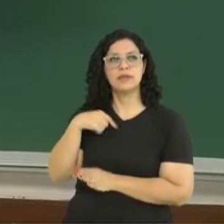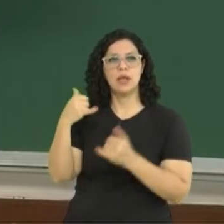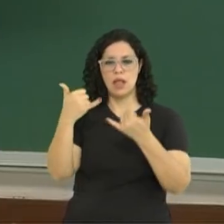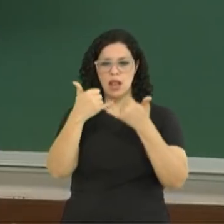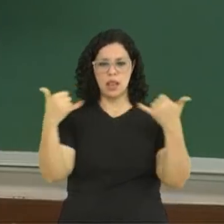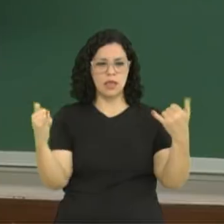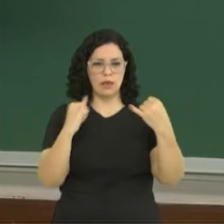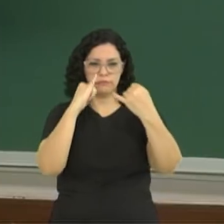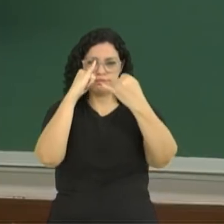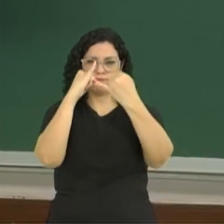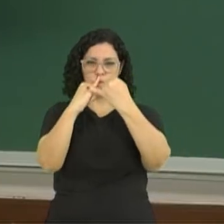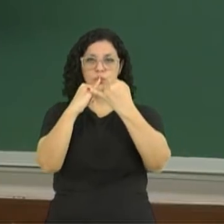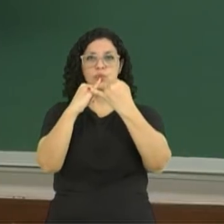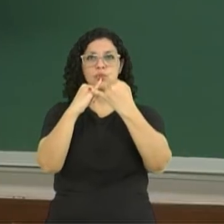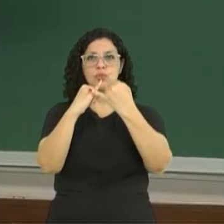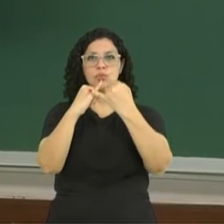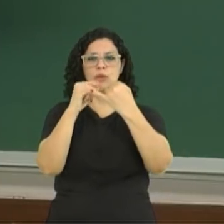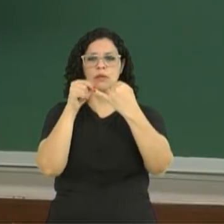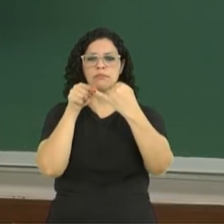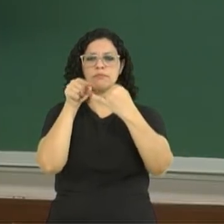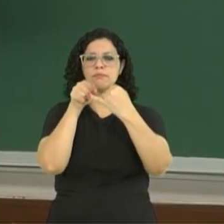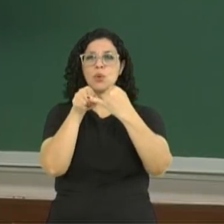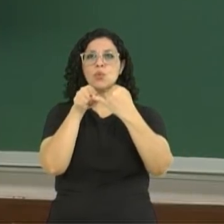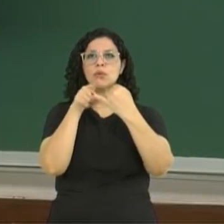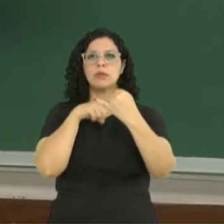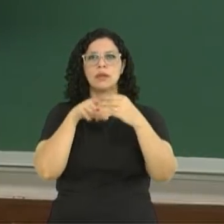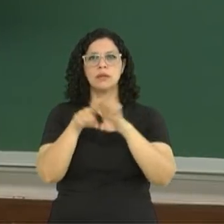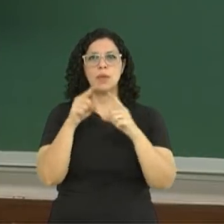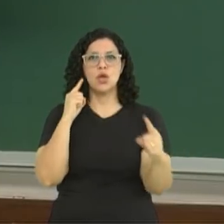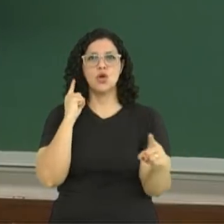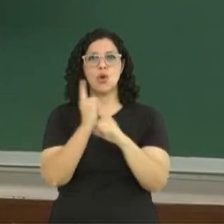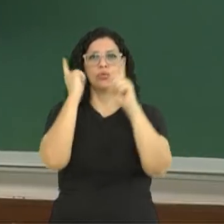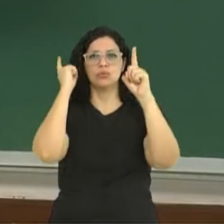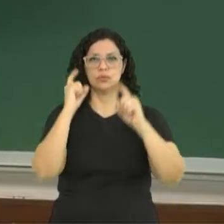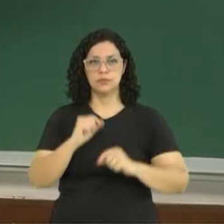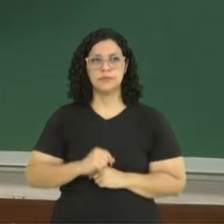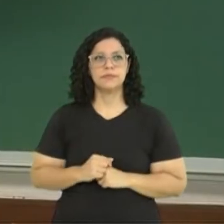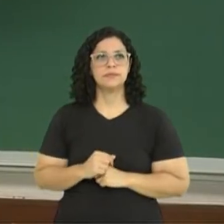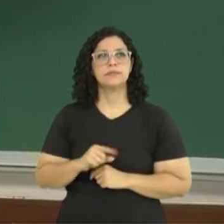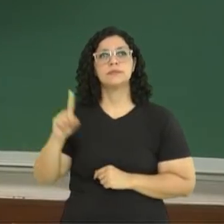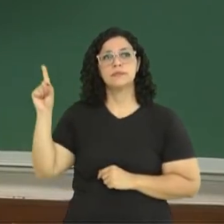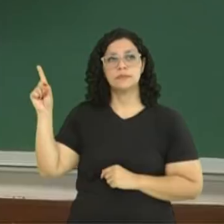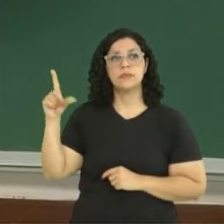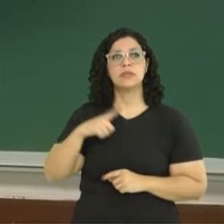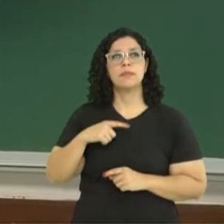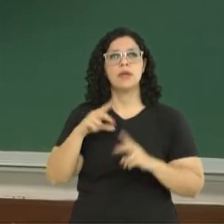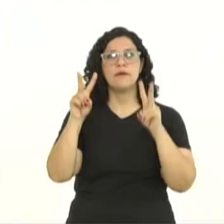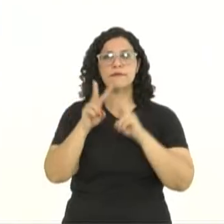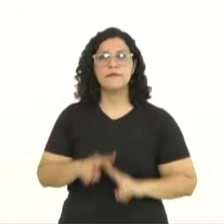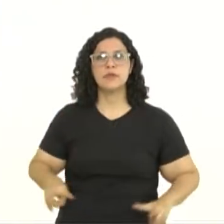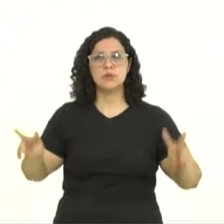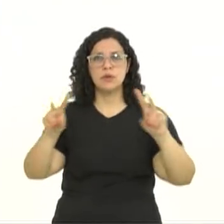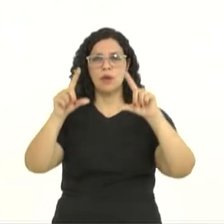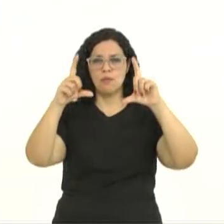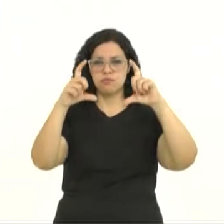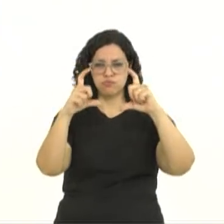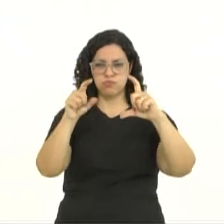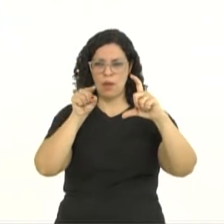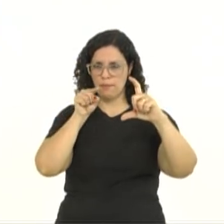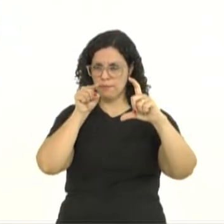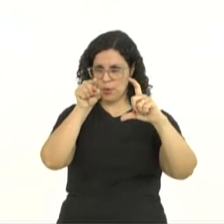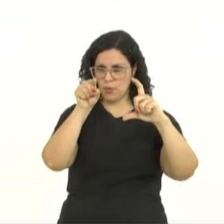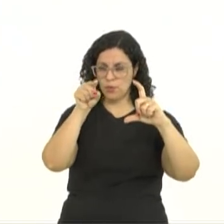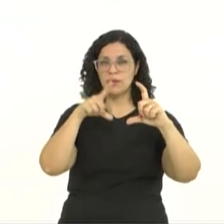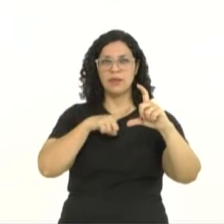linhas e encontro elas aqui, esse momento aqui é chamado de ponto, ou seja, o encontro. Atração visual, por quê? Eu estou olhando essa forma,